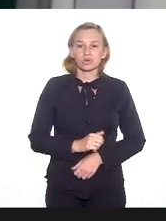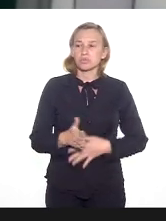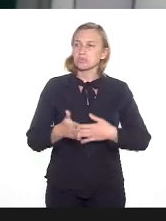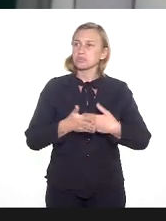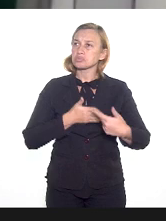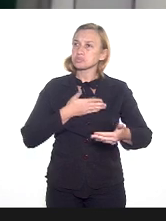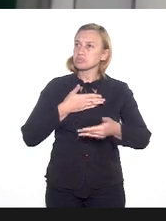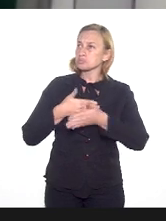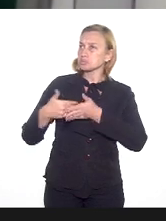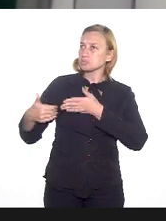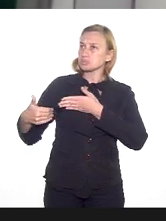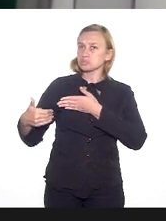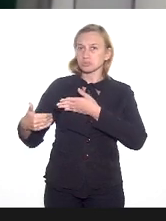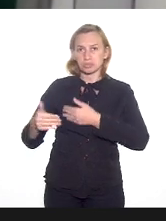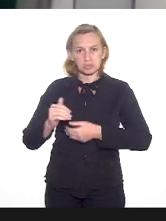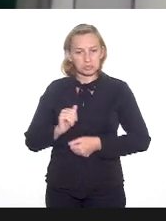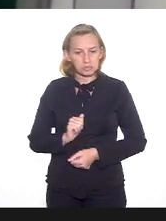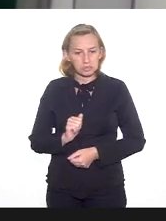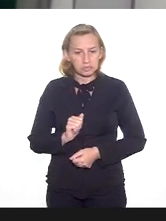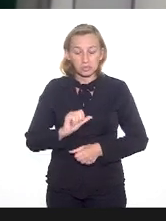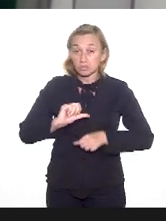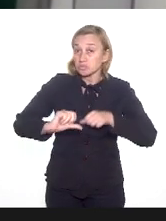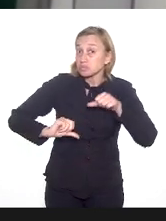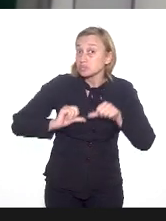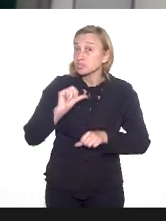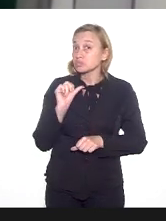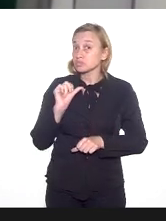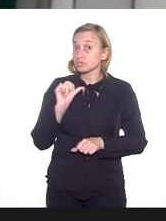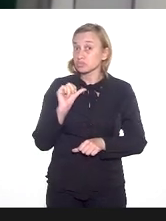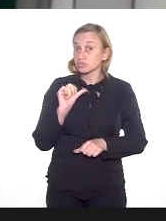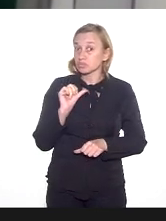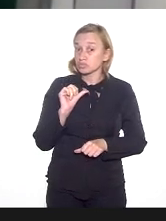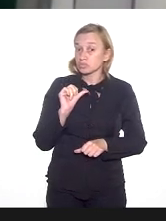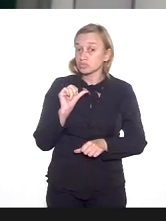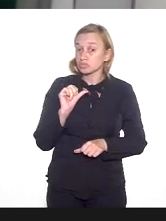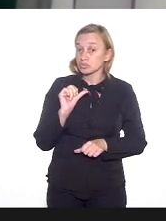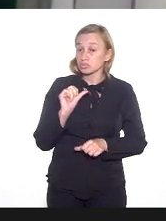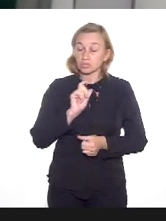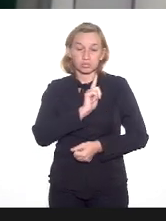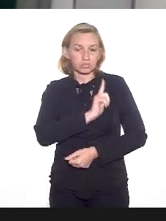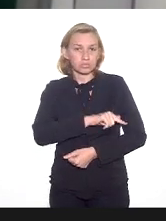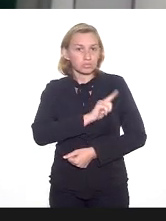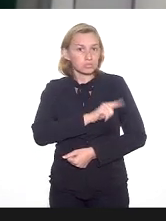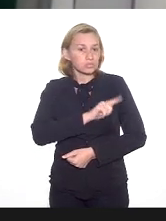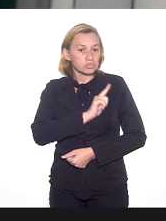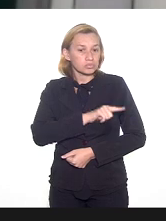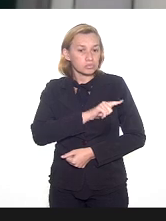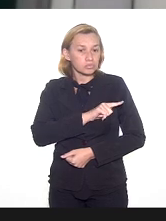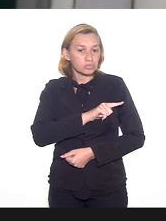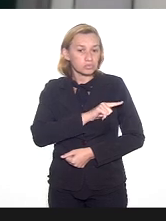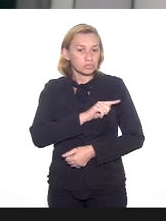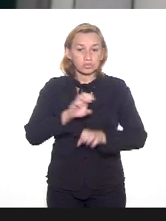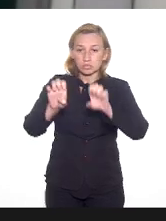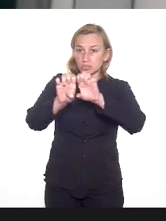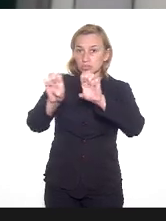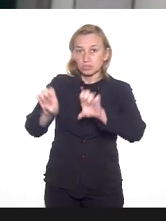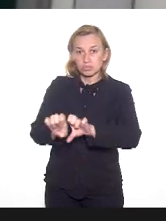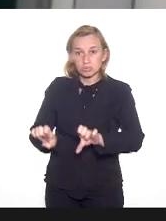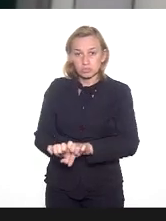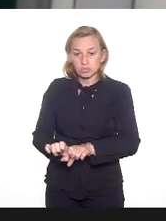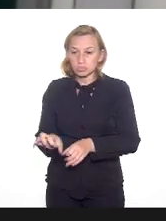que sejam, né, as mudanças na gestão, na estruturação,